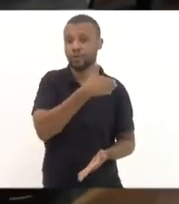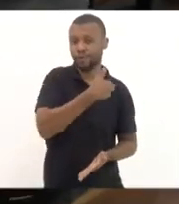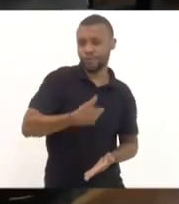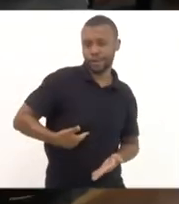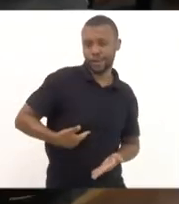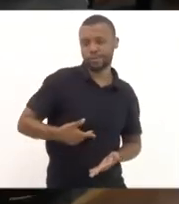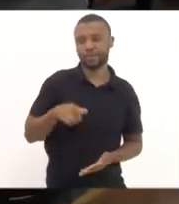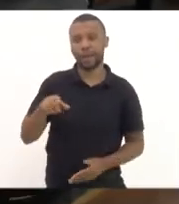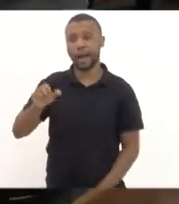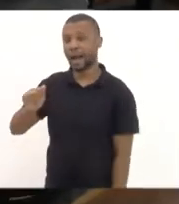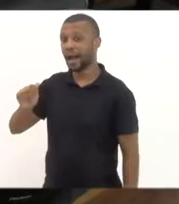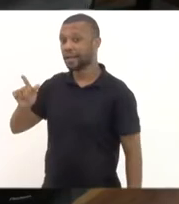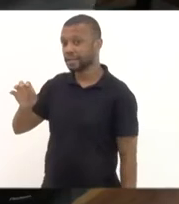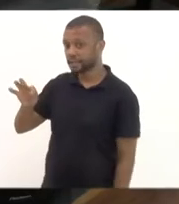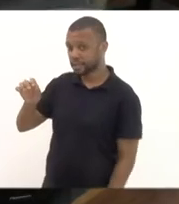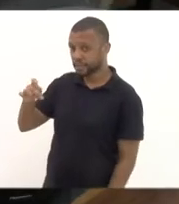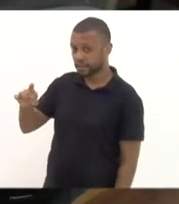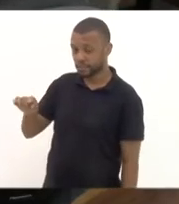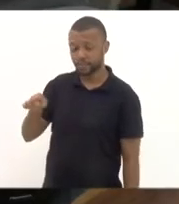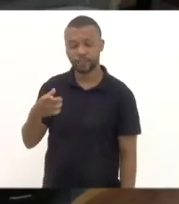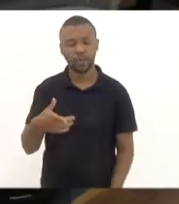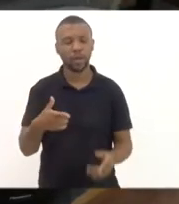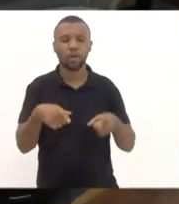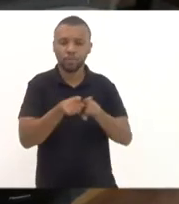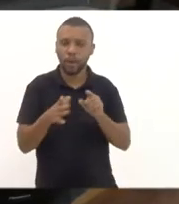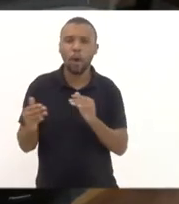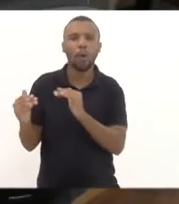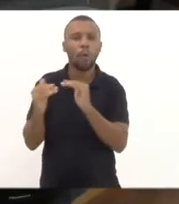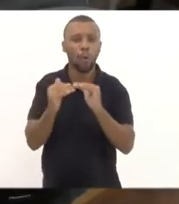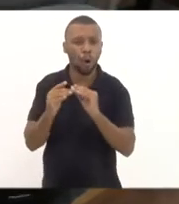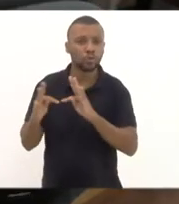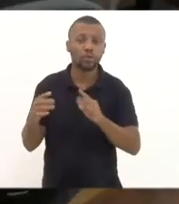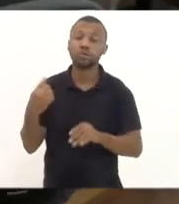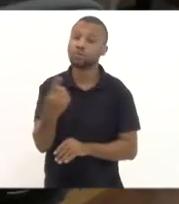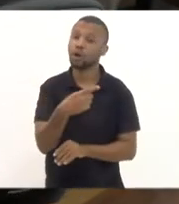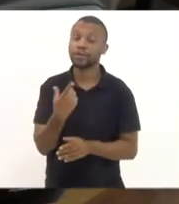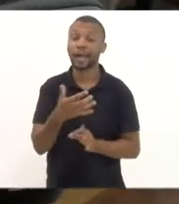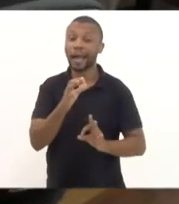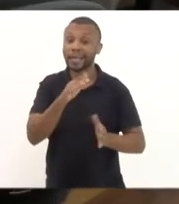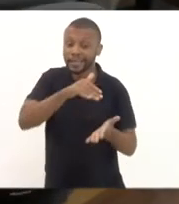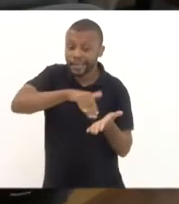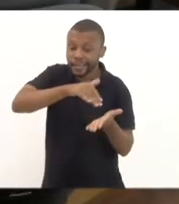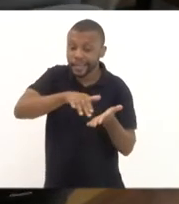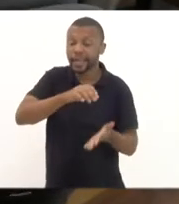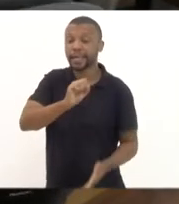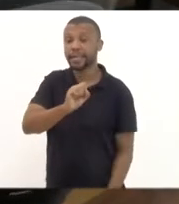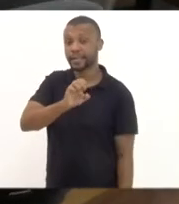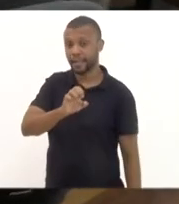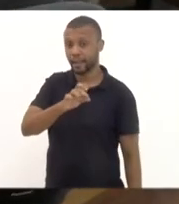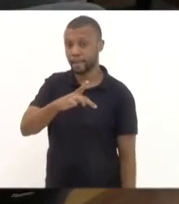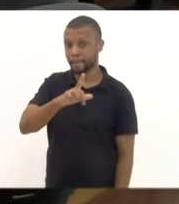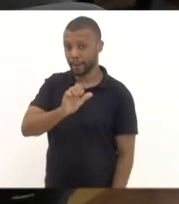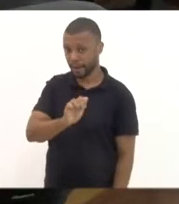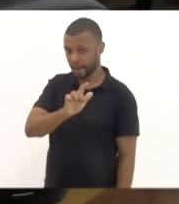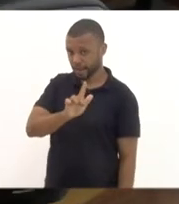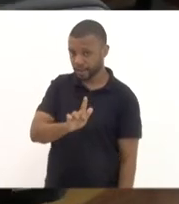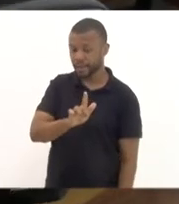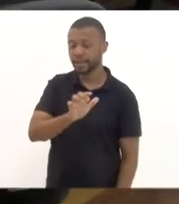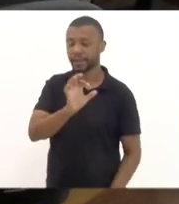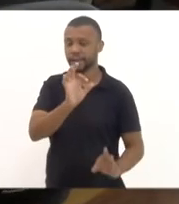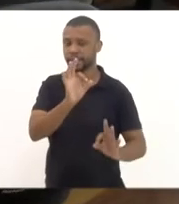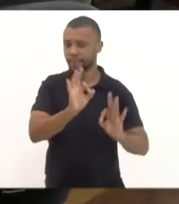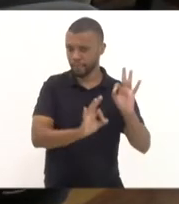Executivo a sugestão Deputado dos Paulo que eu também concordo Todos nós concordamos da secretaria de planejamento é caído de